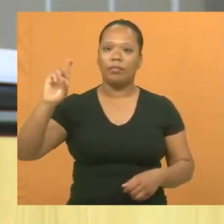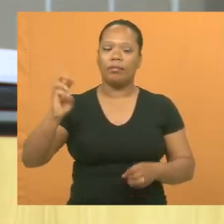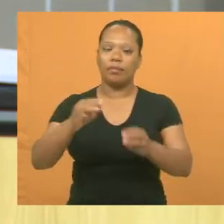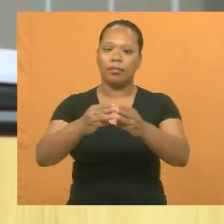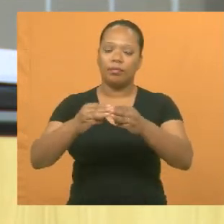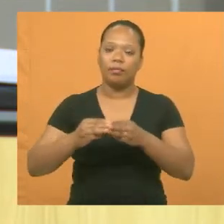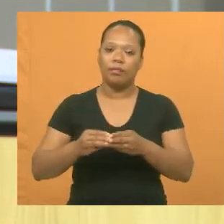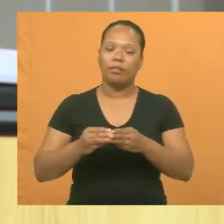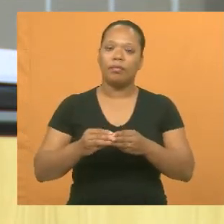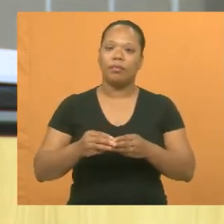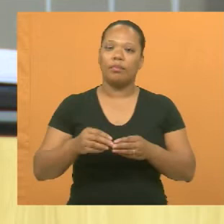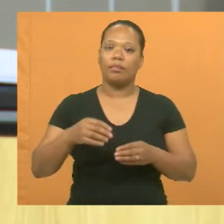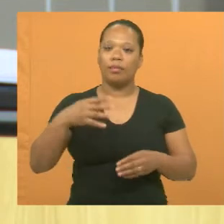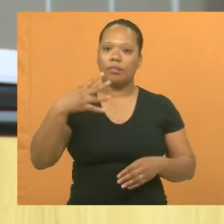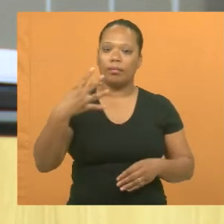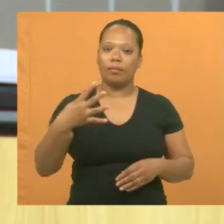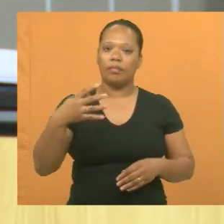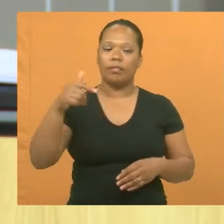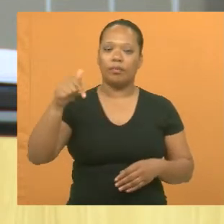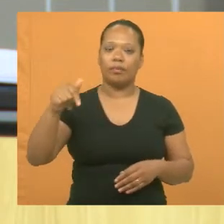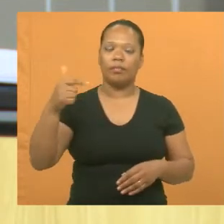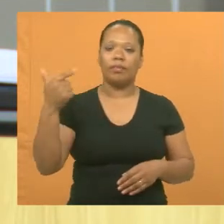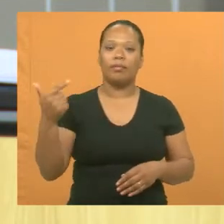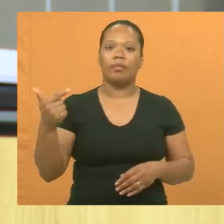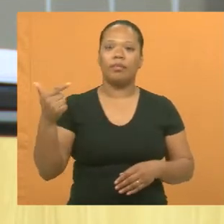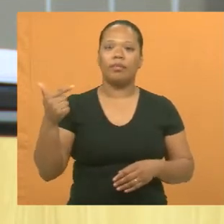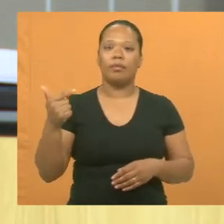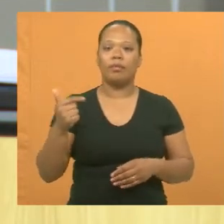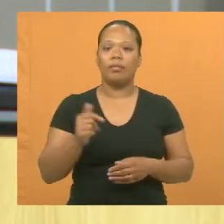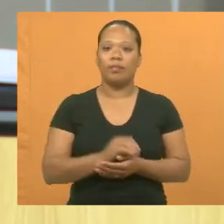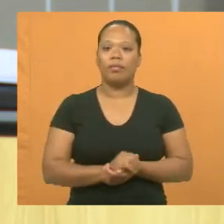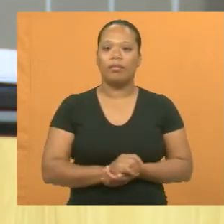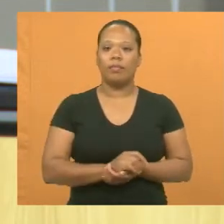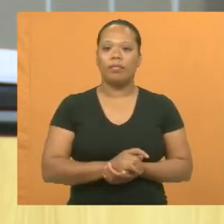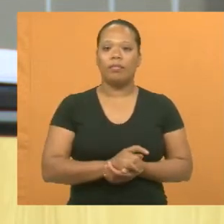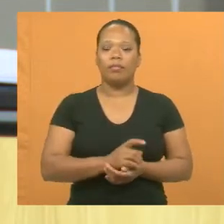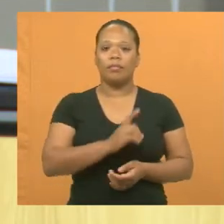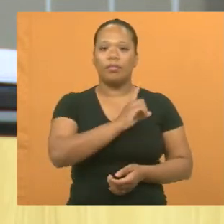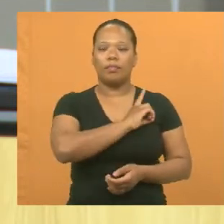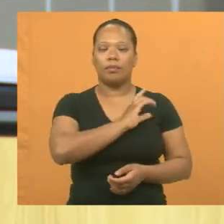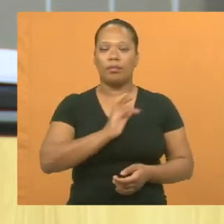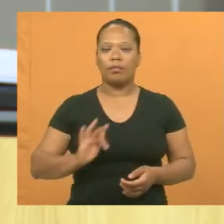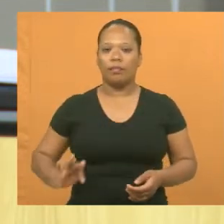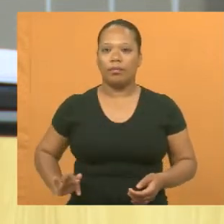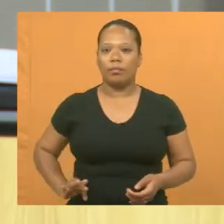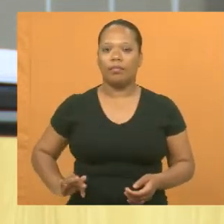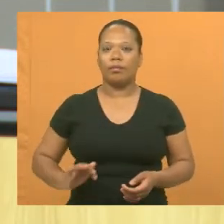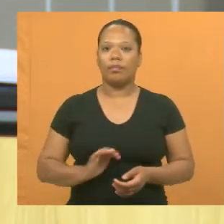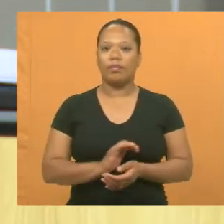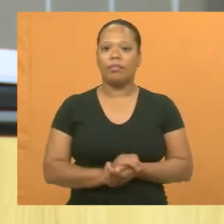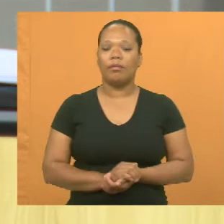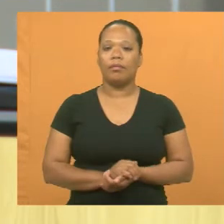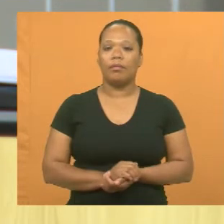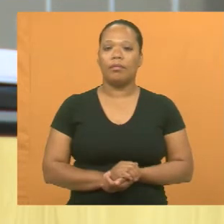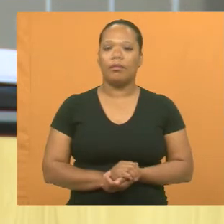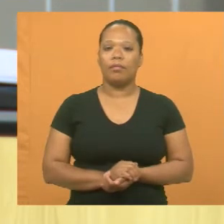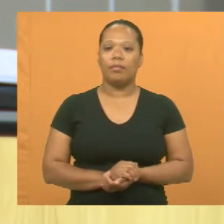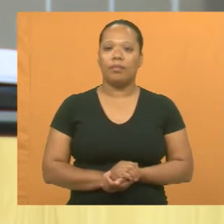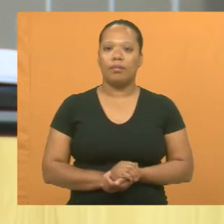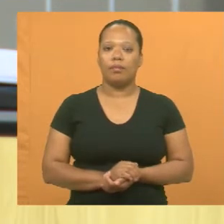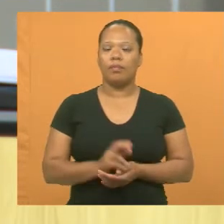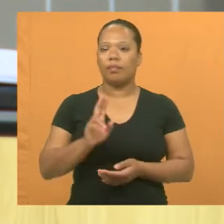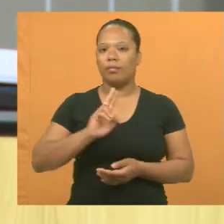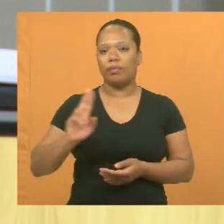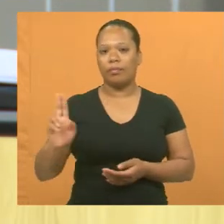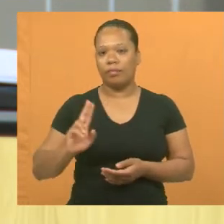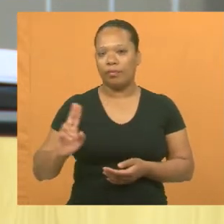Moção número 472, congratula o deputado federal Eduardo Cury, o deputado estadual Hélio Nishimoto, o